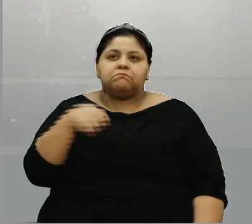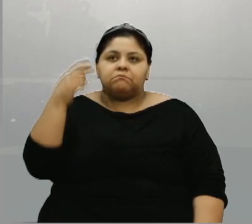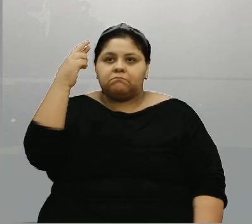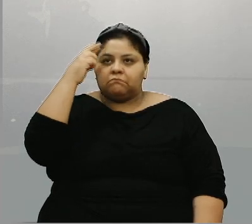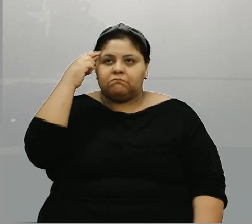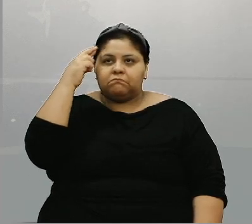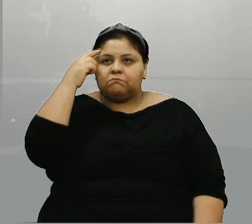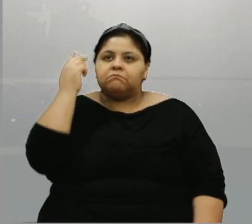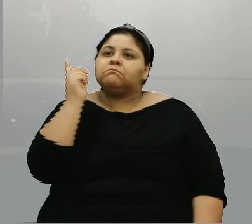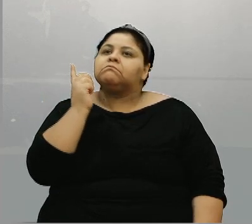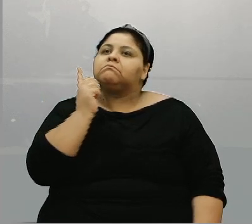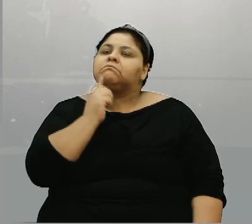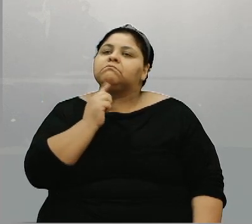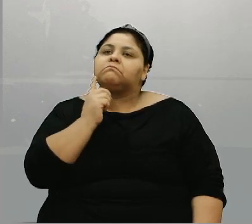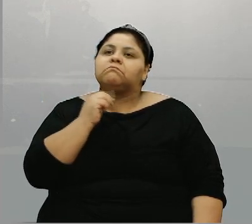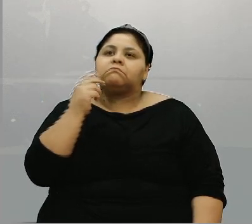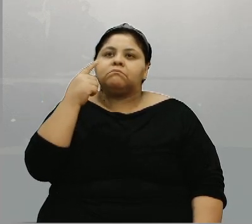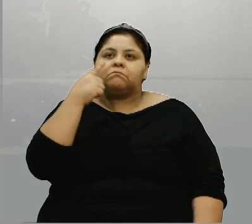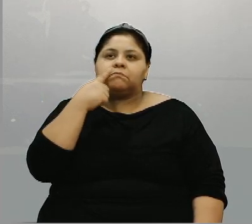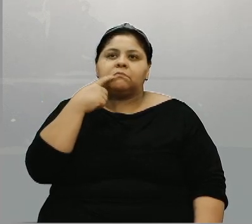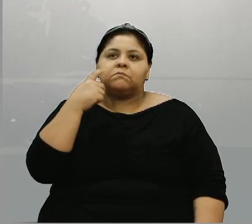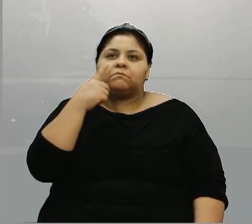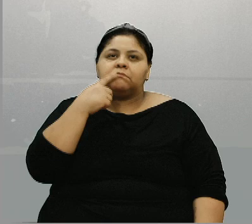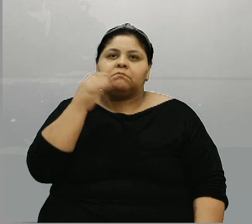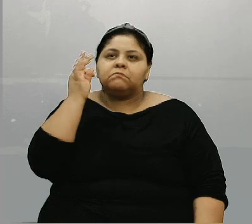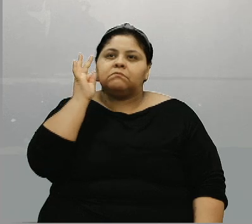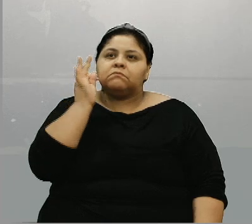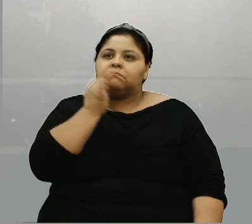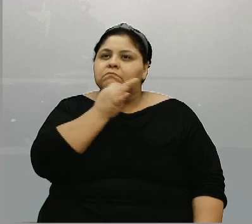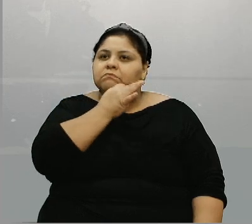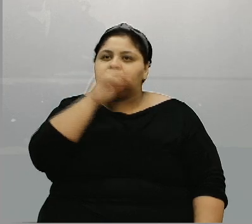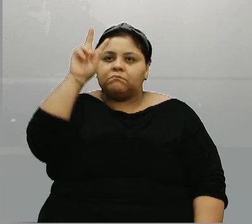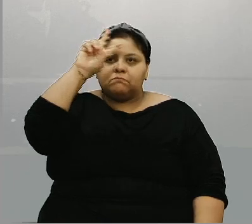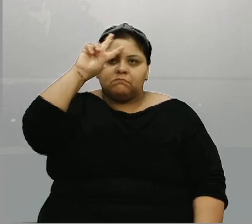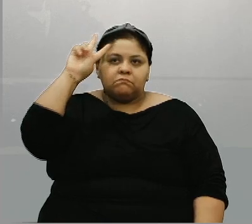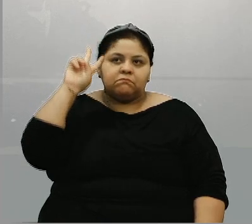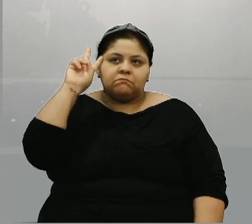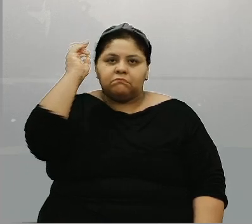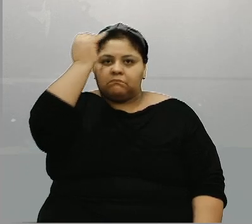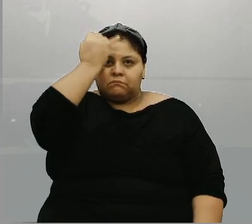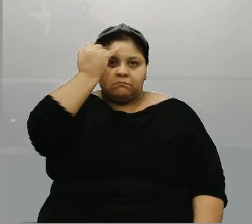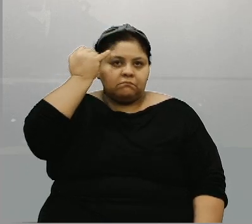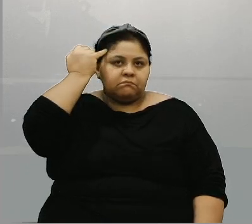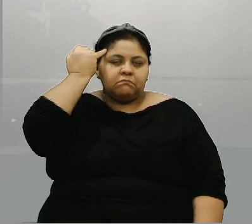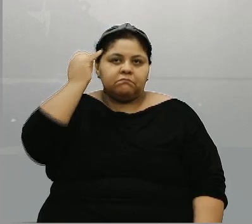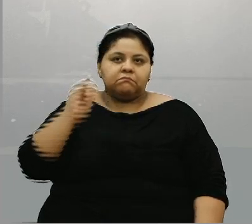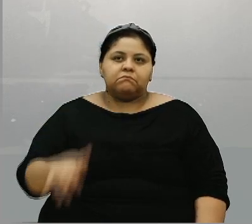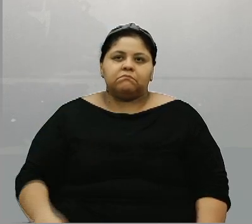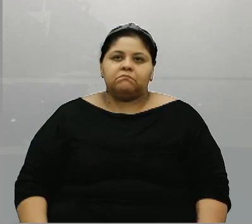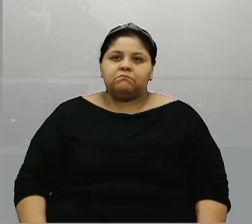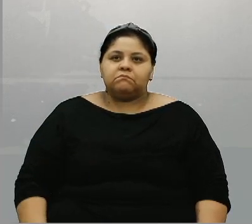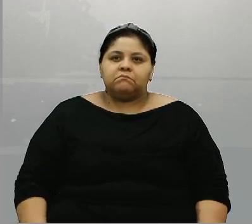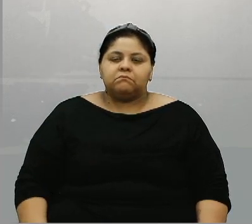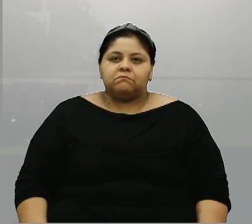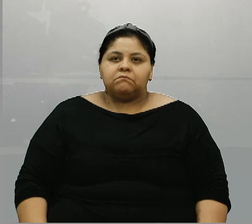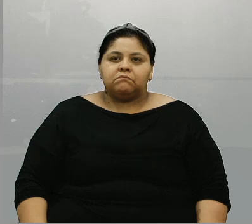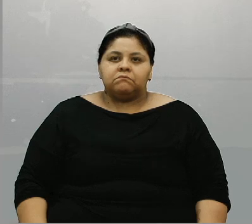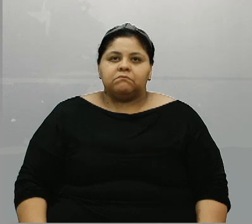Zanquim, Rafael Bueno, Renato Oliveira, Rose Frigeri, Tatiane Frisso, Velocino Ex, Zé